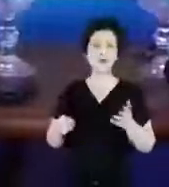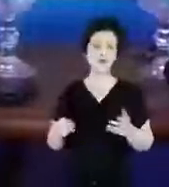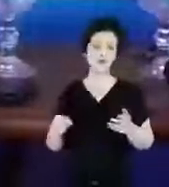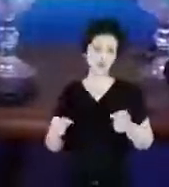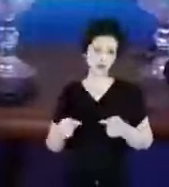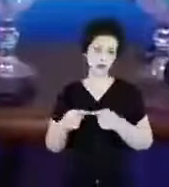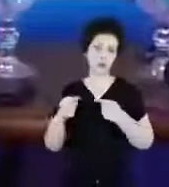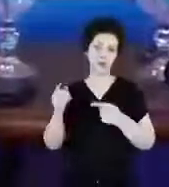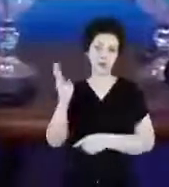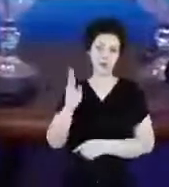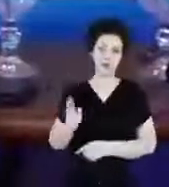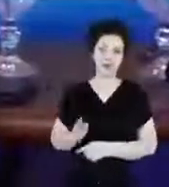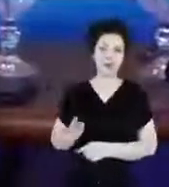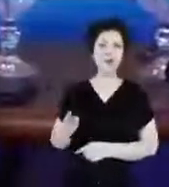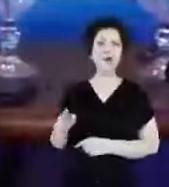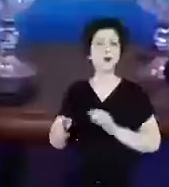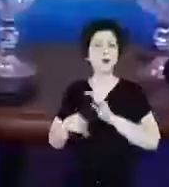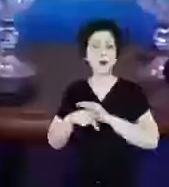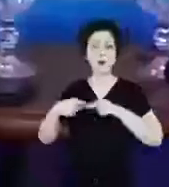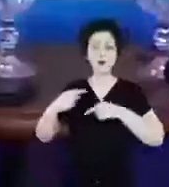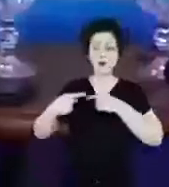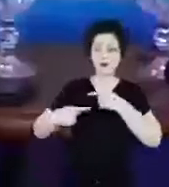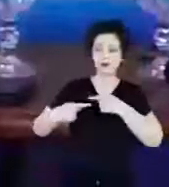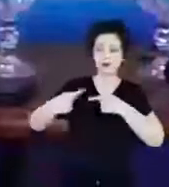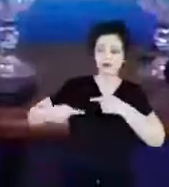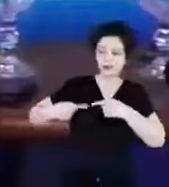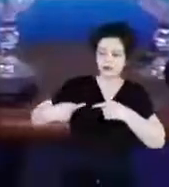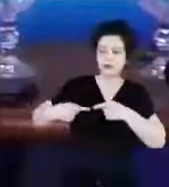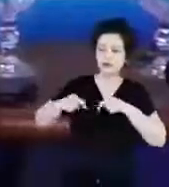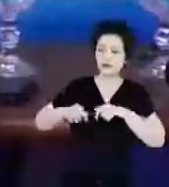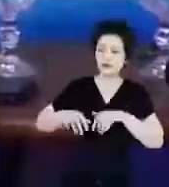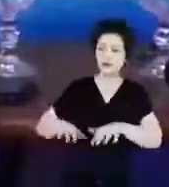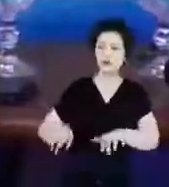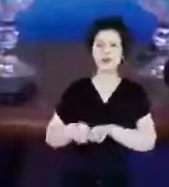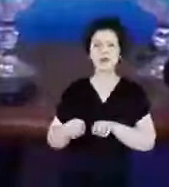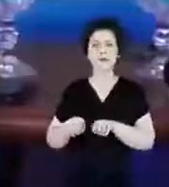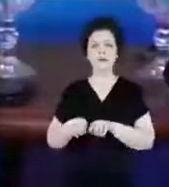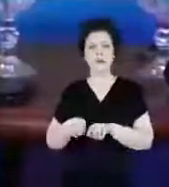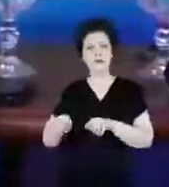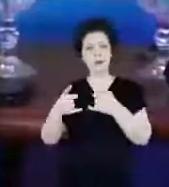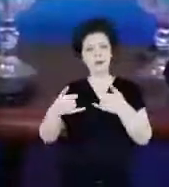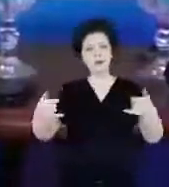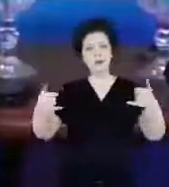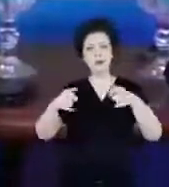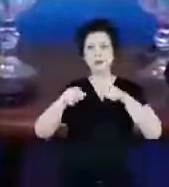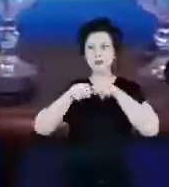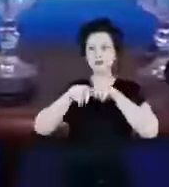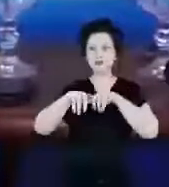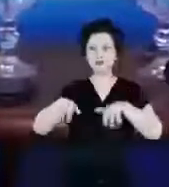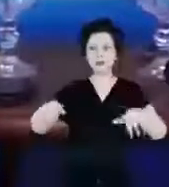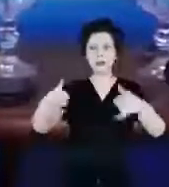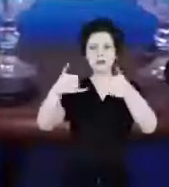diz respeito à geração e tudo a ver com o Brasil no que diz respeito à transmissão, que é um problema seríssimo.